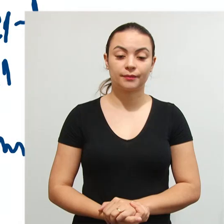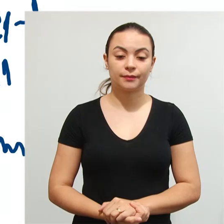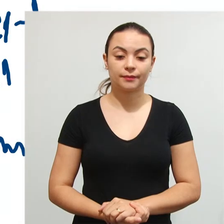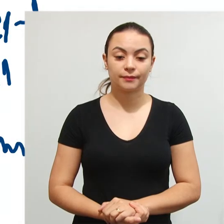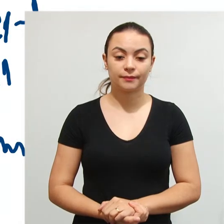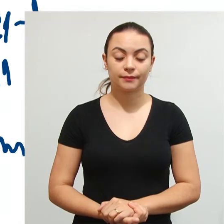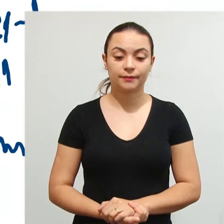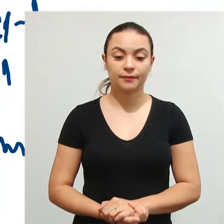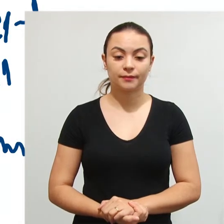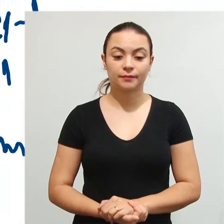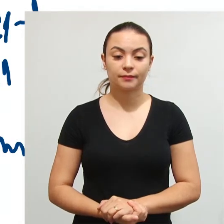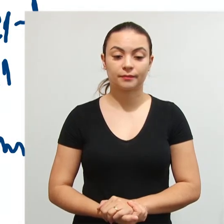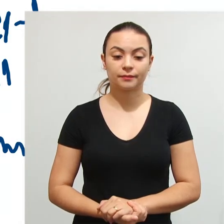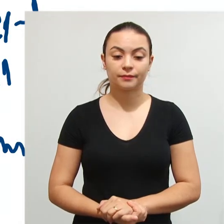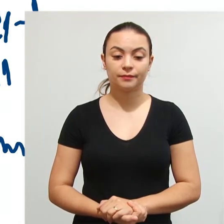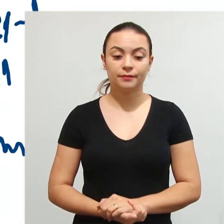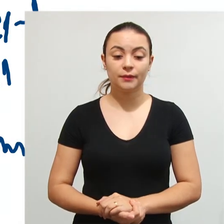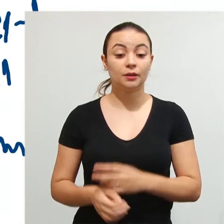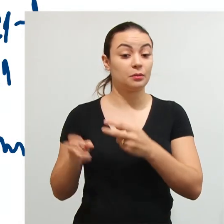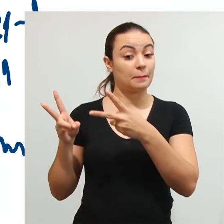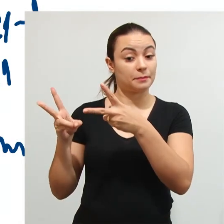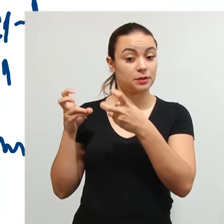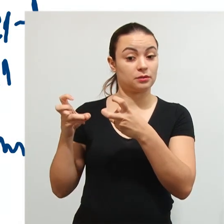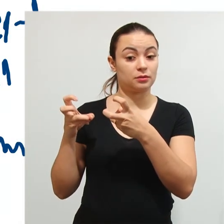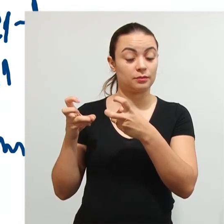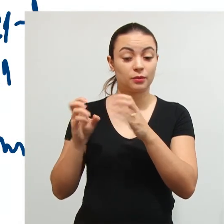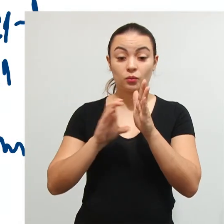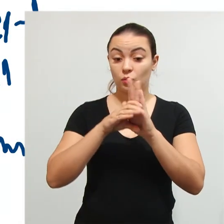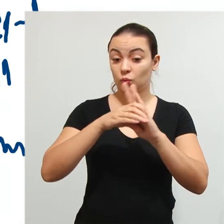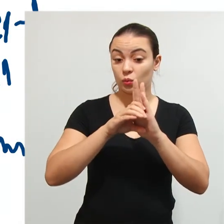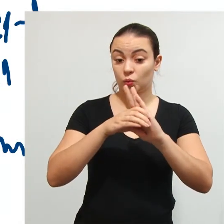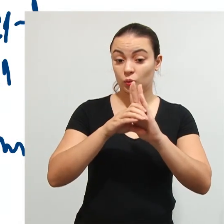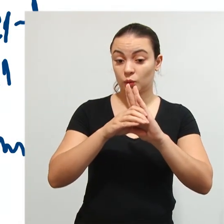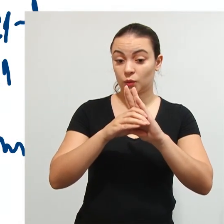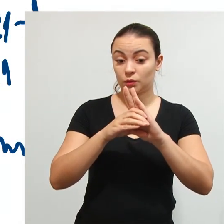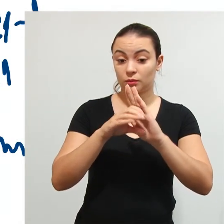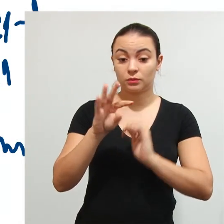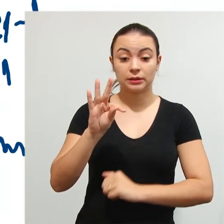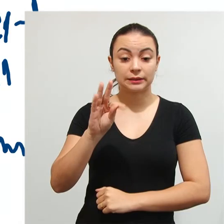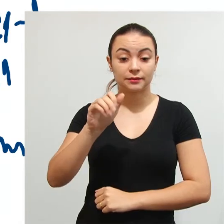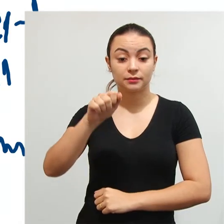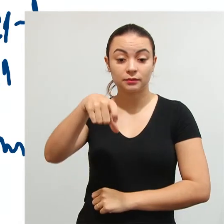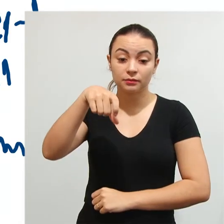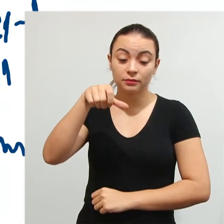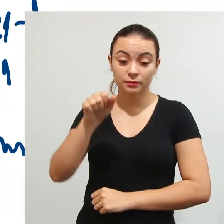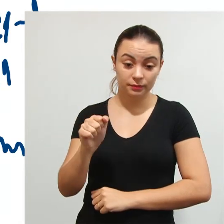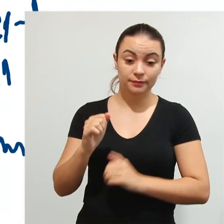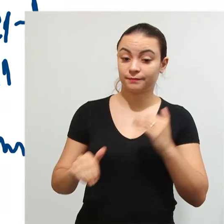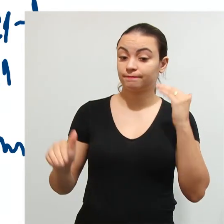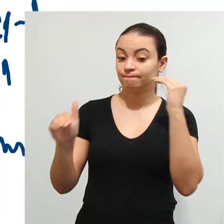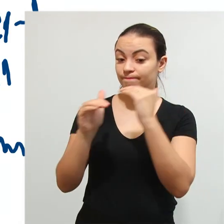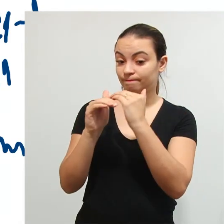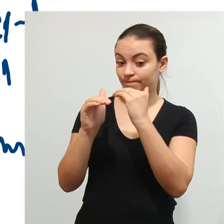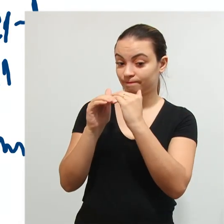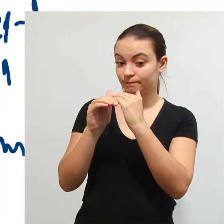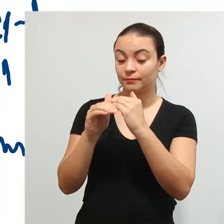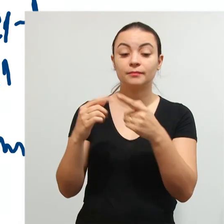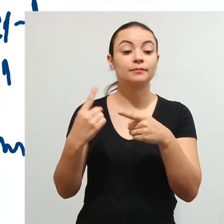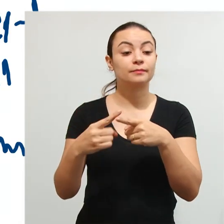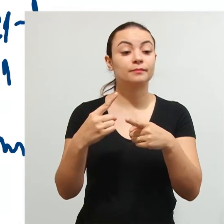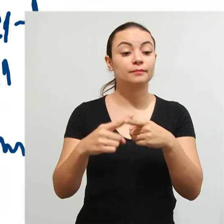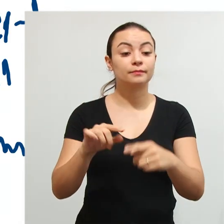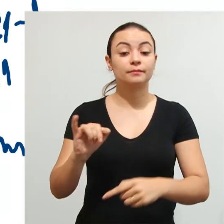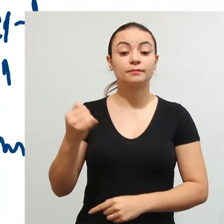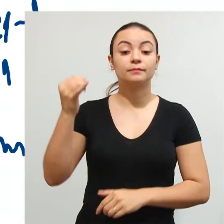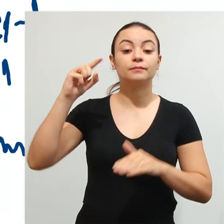caso a gente usou o conceito de taxas equivalentes por pelo problema se tratar de juros compostos se fosse juros simples